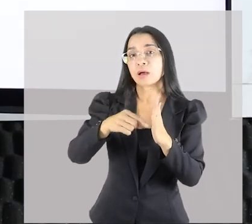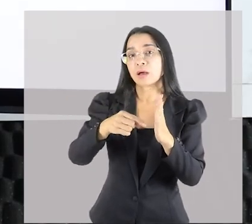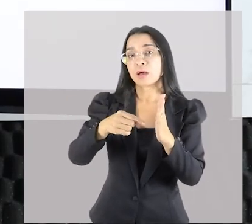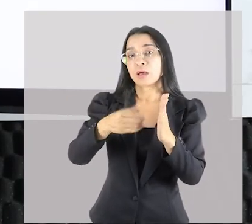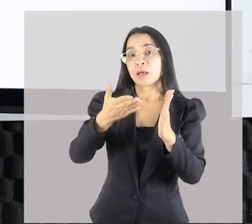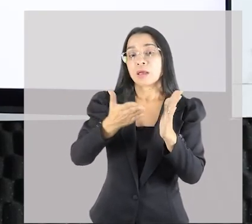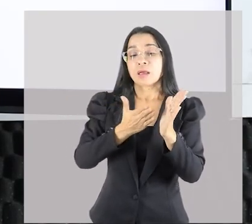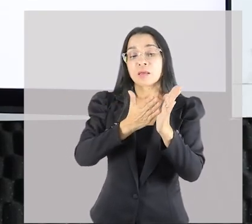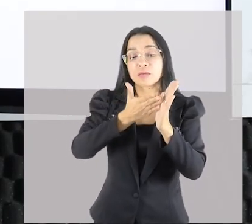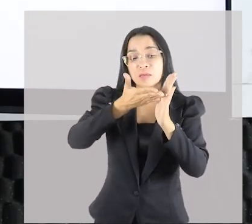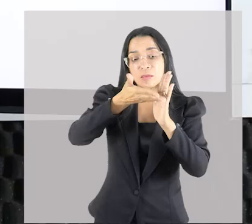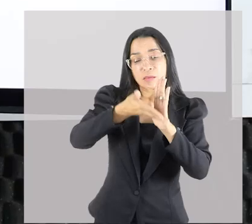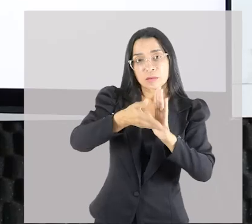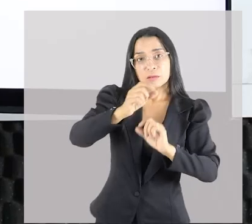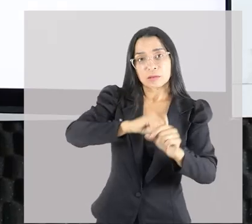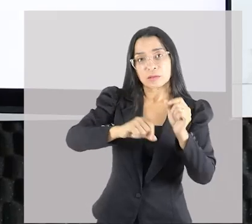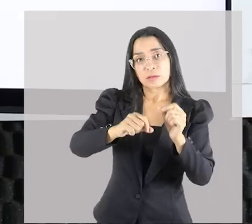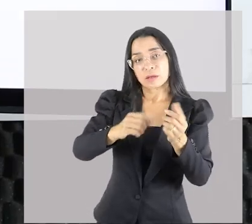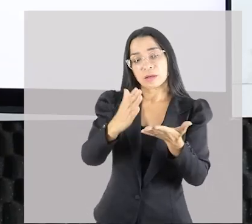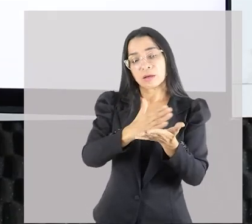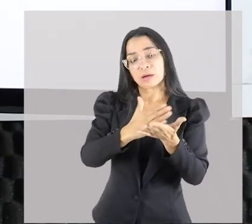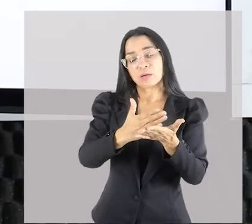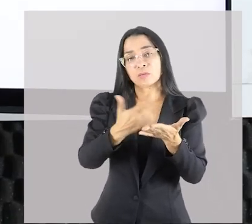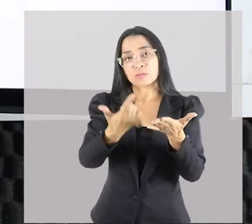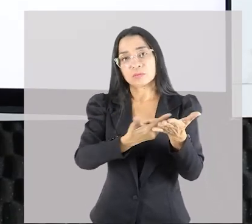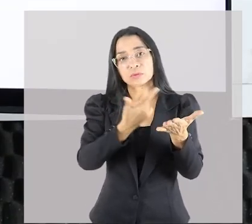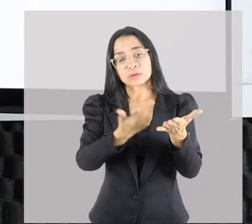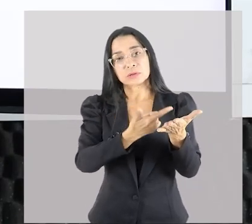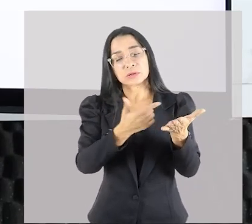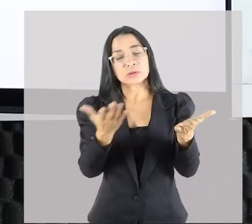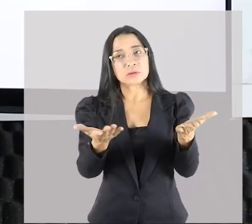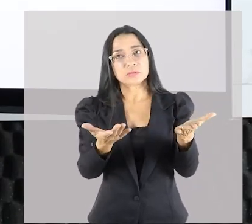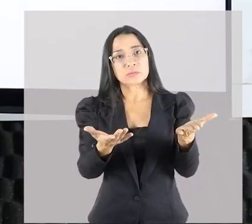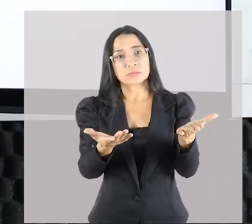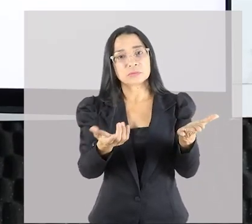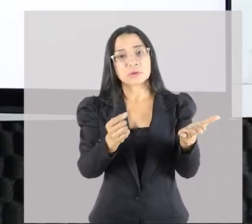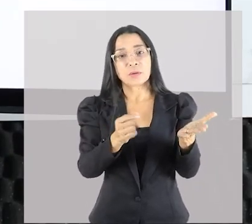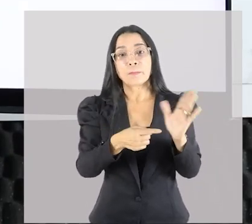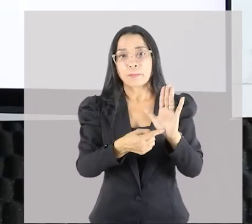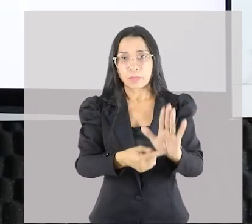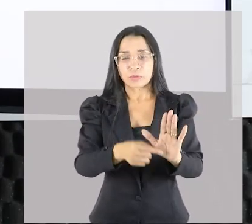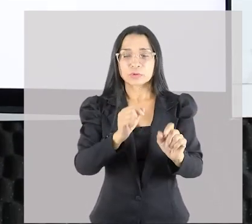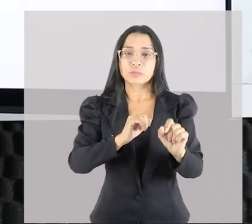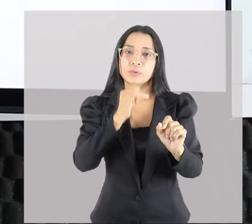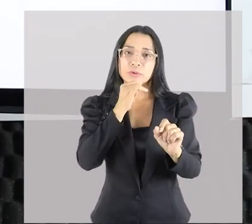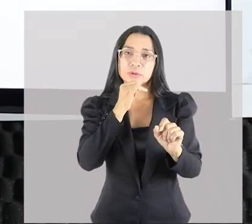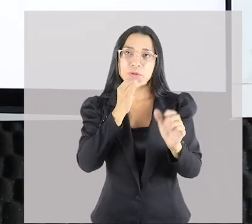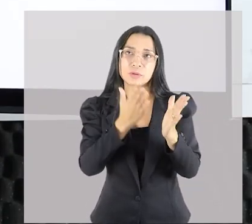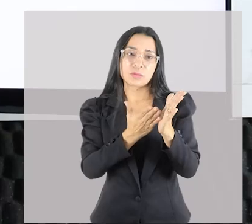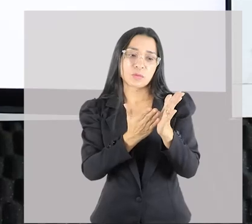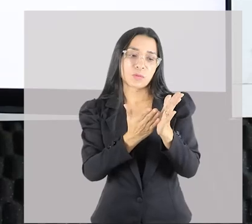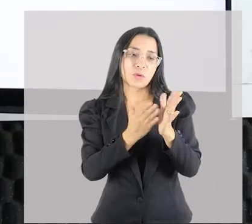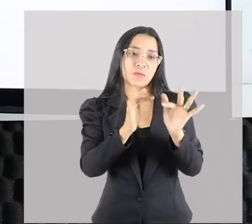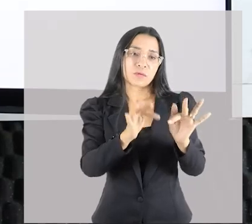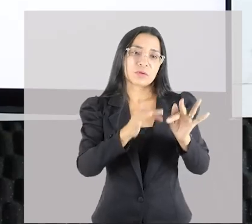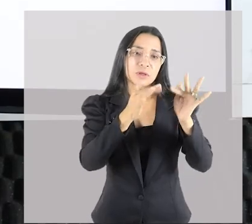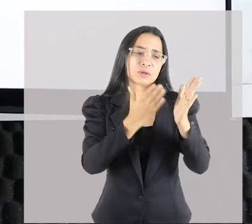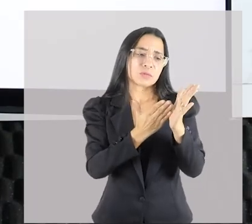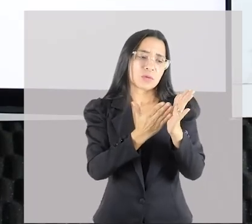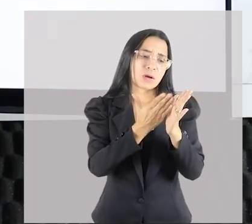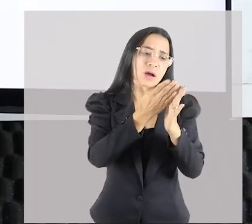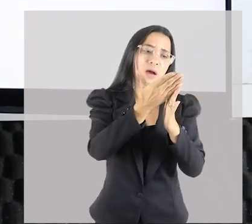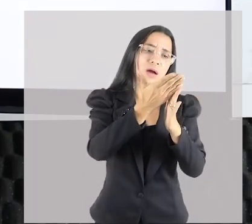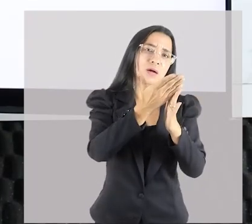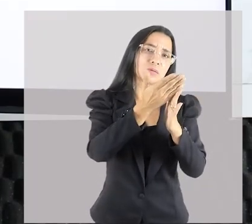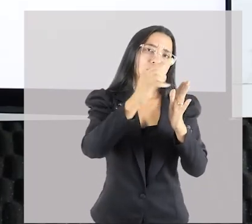essa nomenclatura, né, como se fosse um alto, seja o apogeu lá do feudalismo, e o baixo que fosse a decadência. Mas a gente nem gosta muito